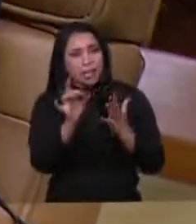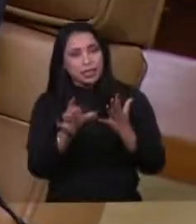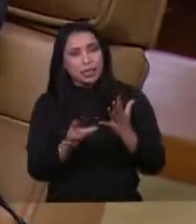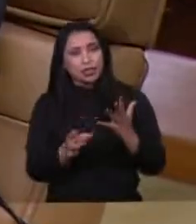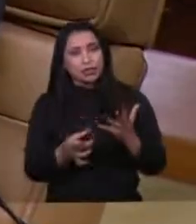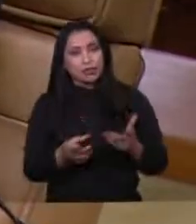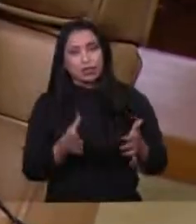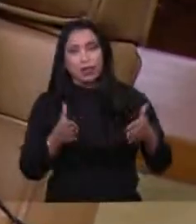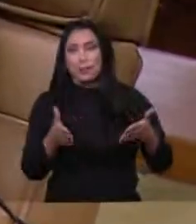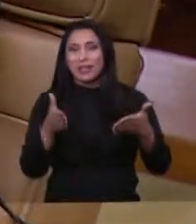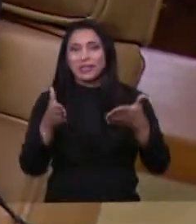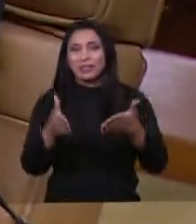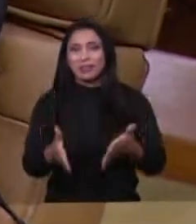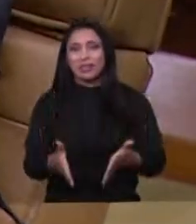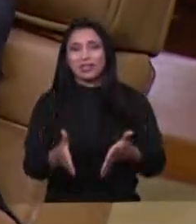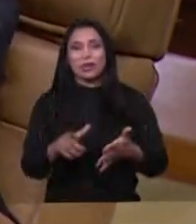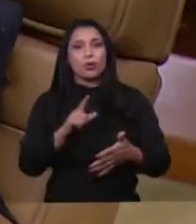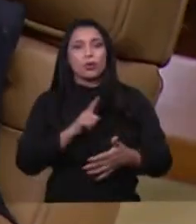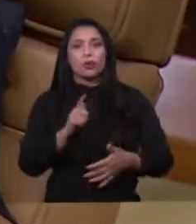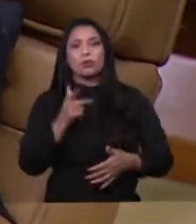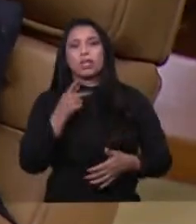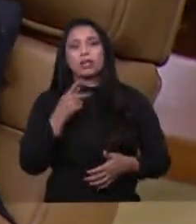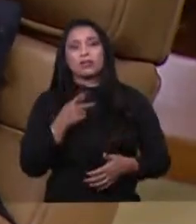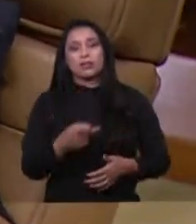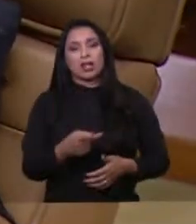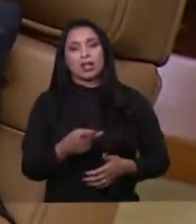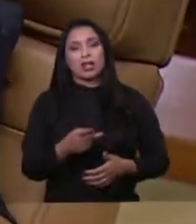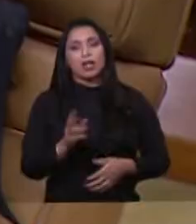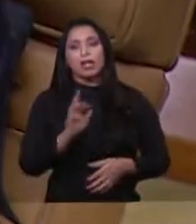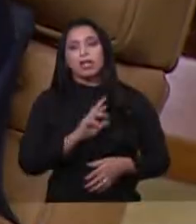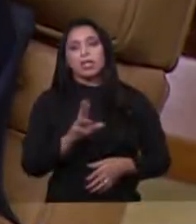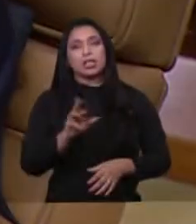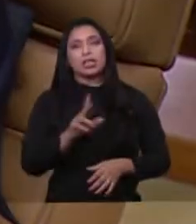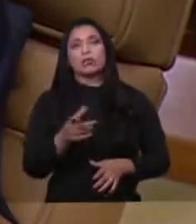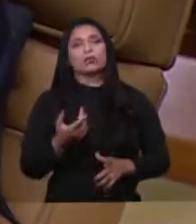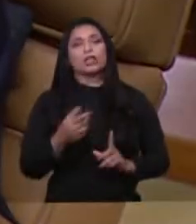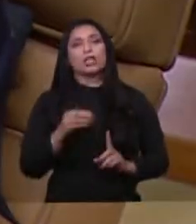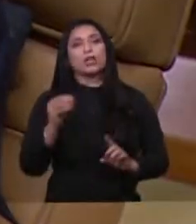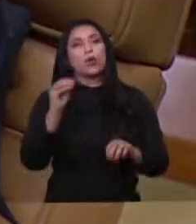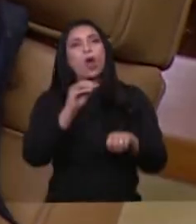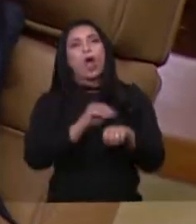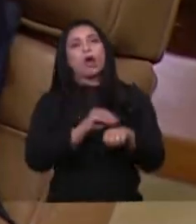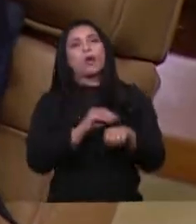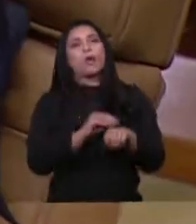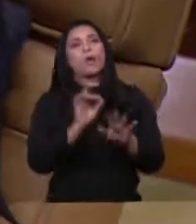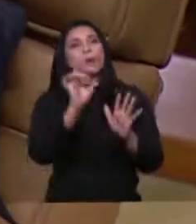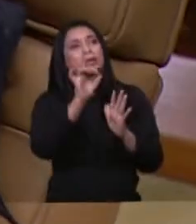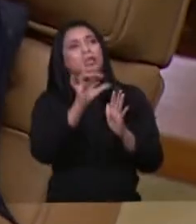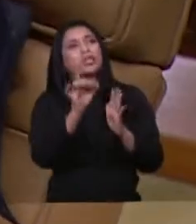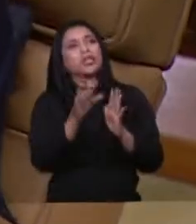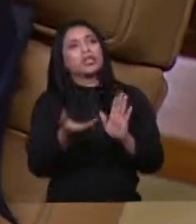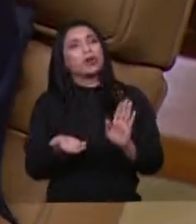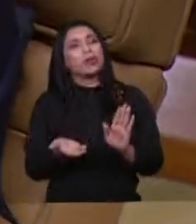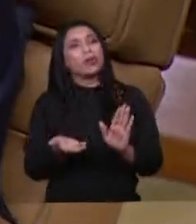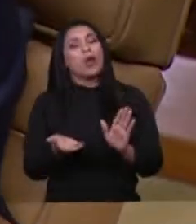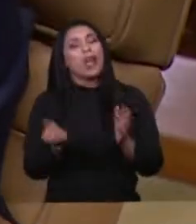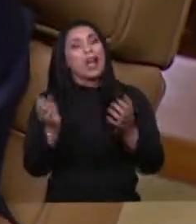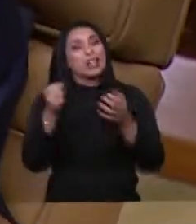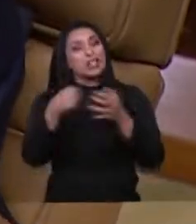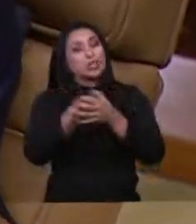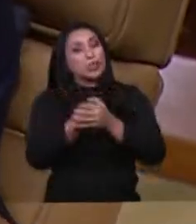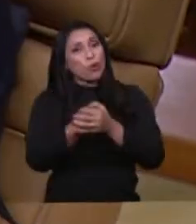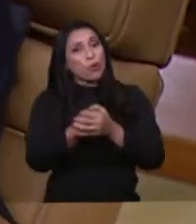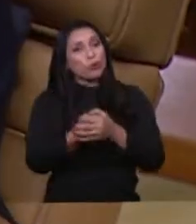participação para essencialmente poder camuflar o que está